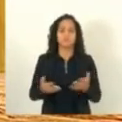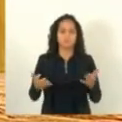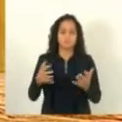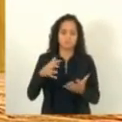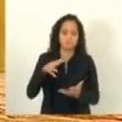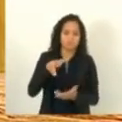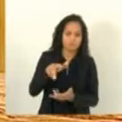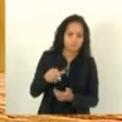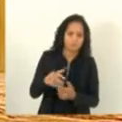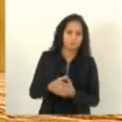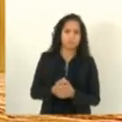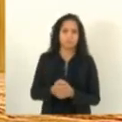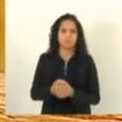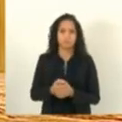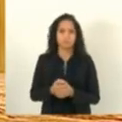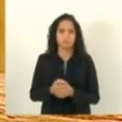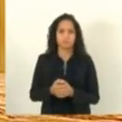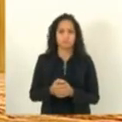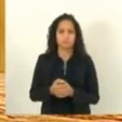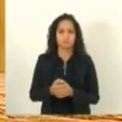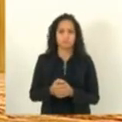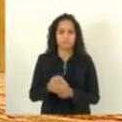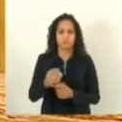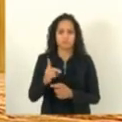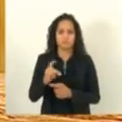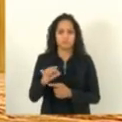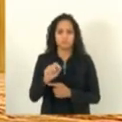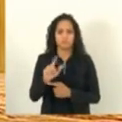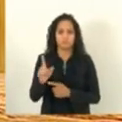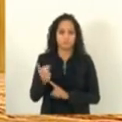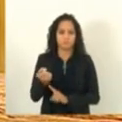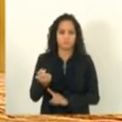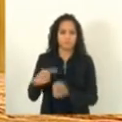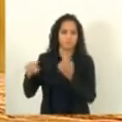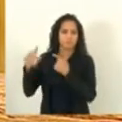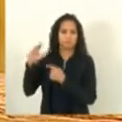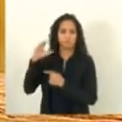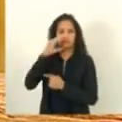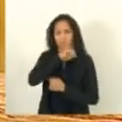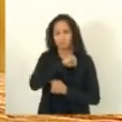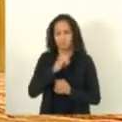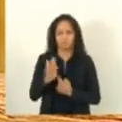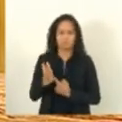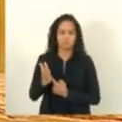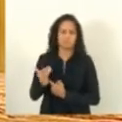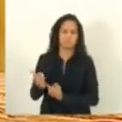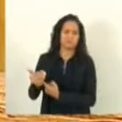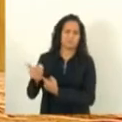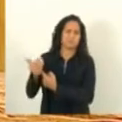em uma revolução digital, vivemos um mundo de muita tecnologia,